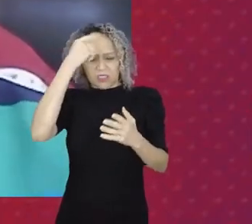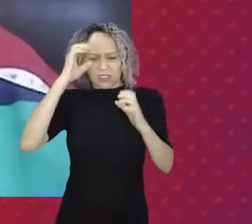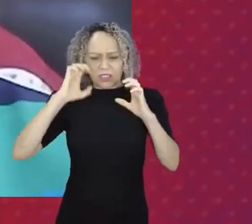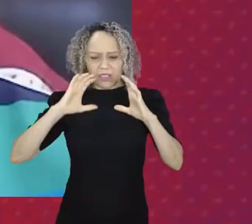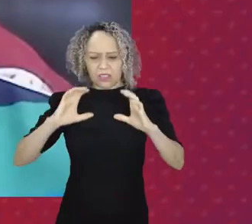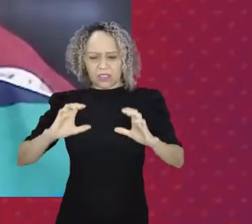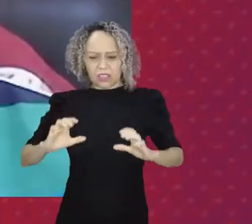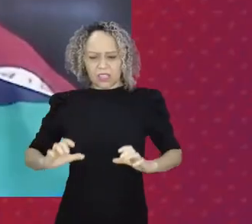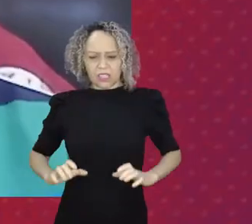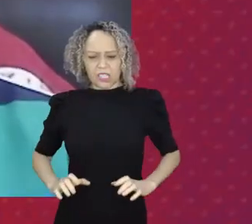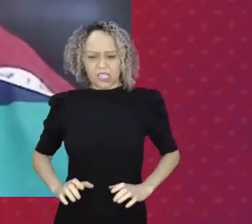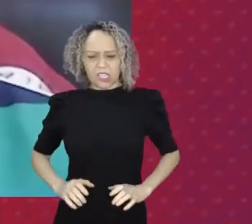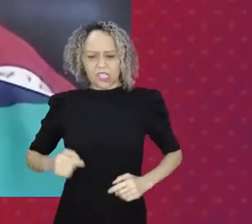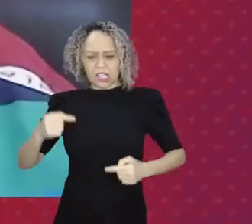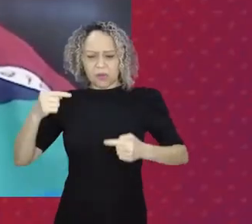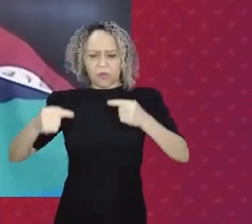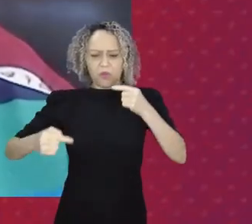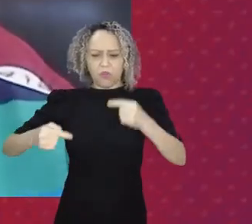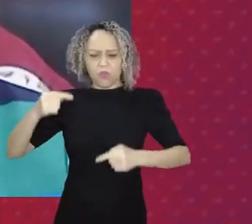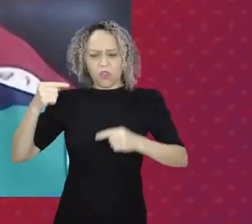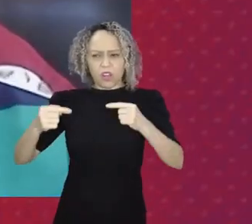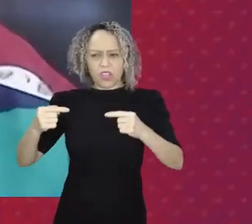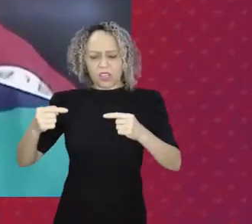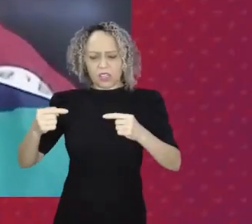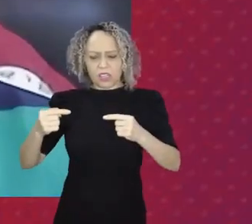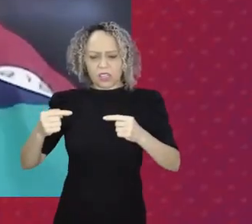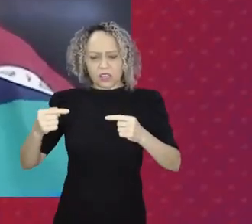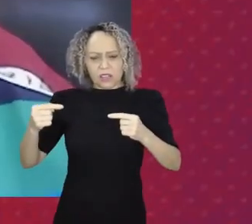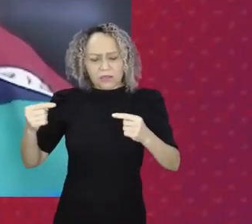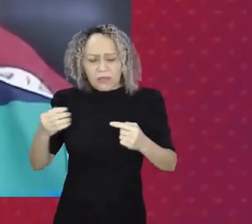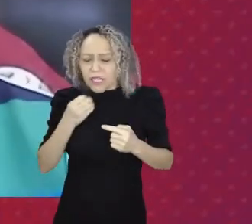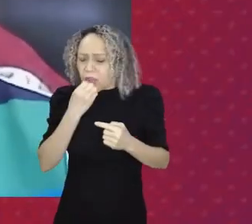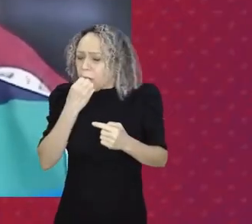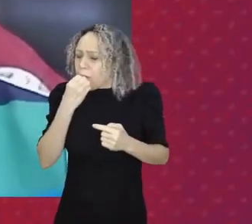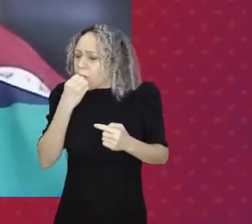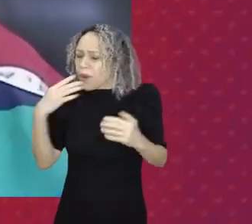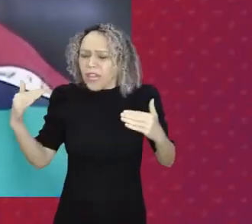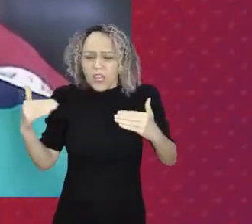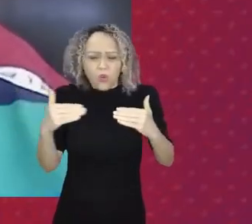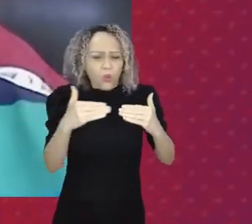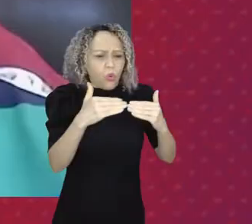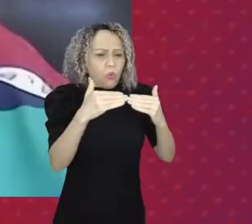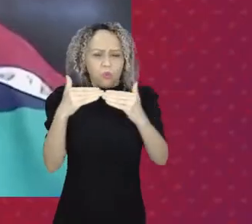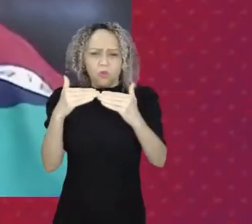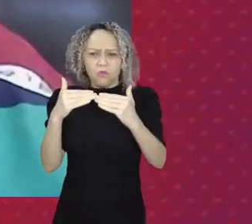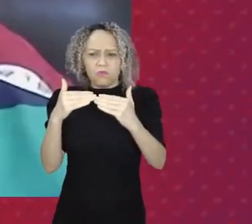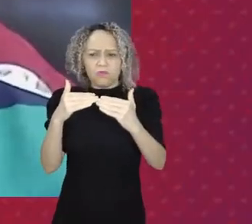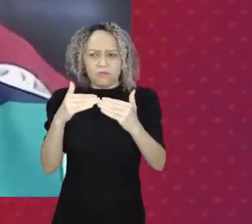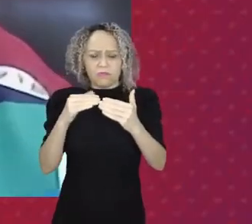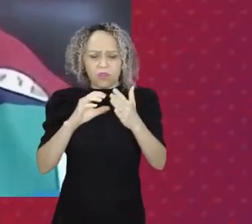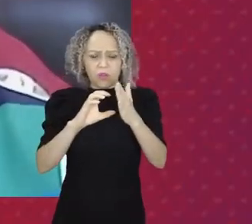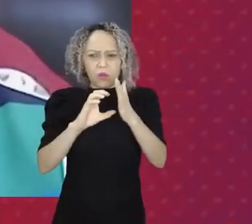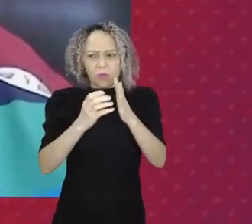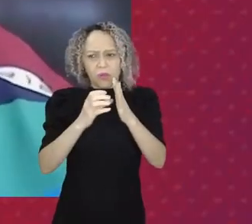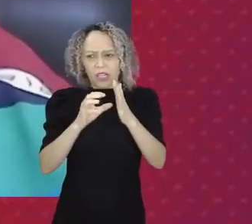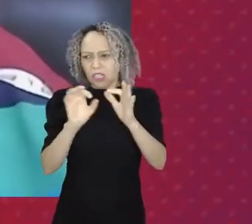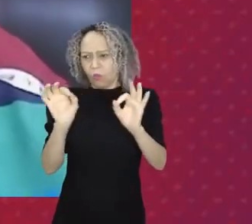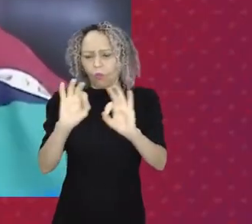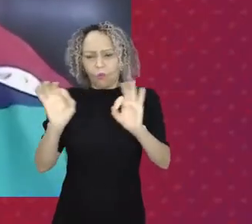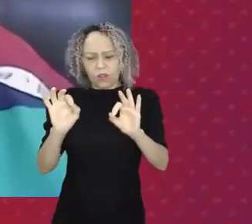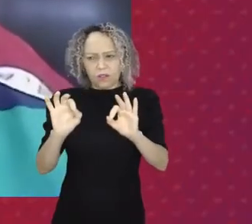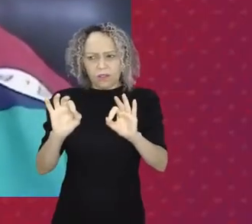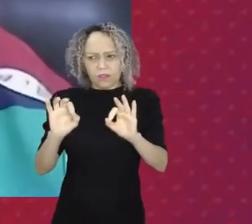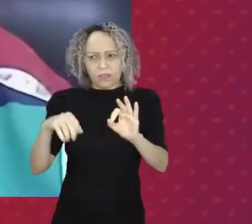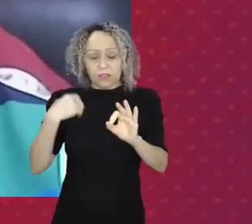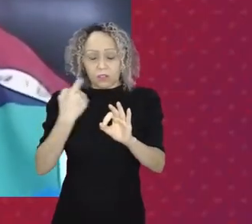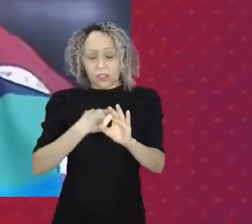política para a luta do bem comum, não tinha partido nessa época. Nós tínhamos